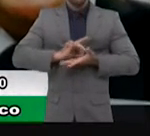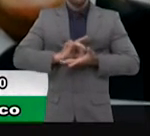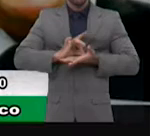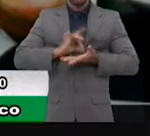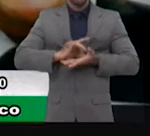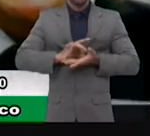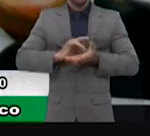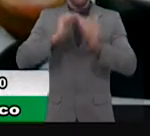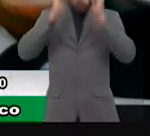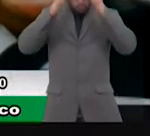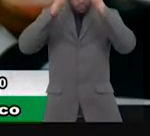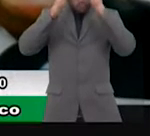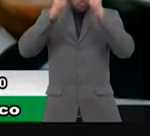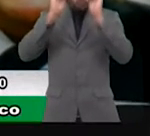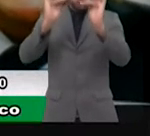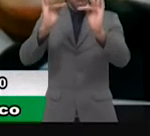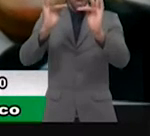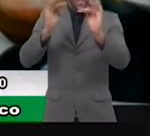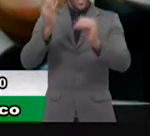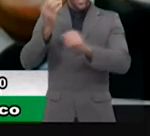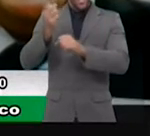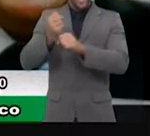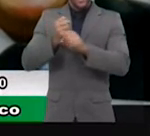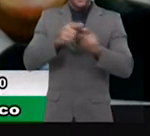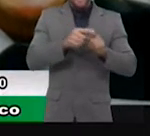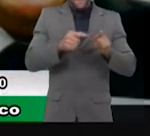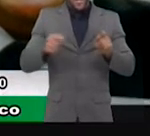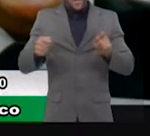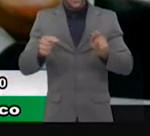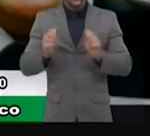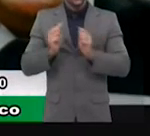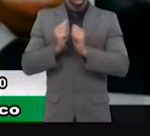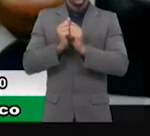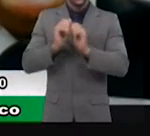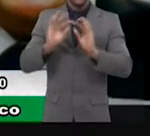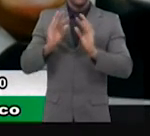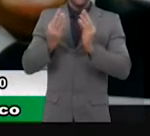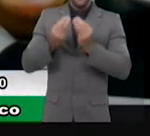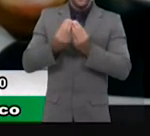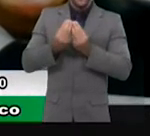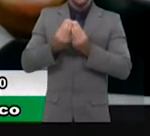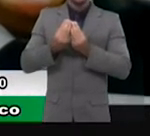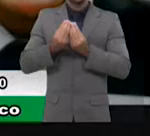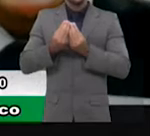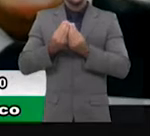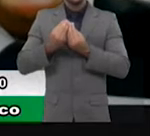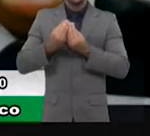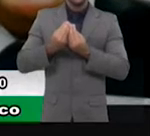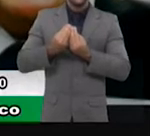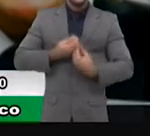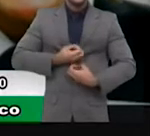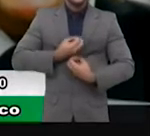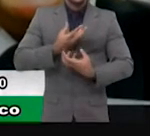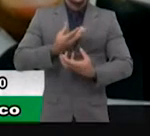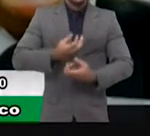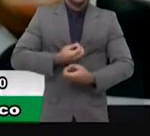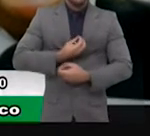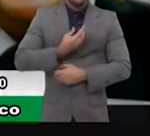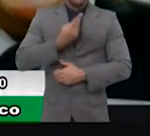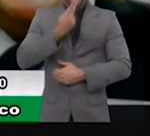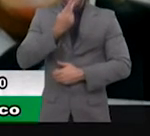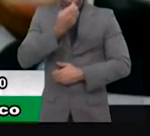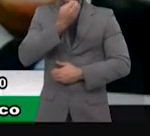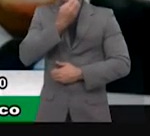Tive essa semana com a família dele e ouvi dos filhos um bom pai, ouvi da esposa uma